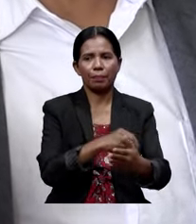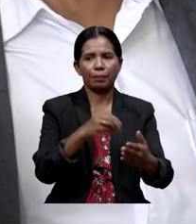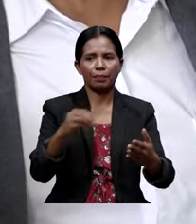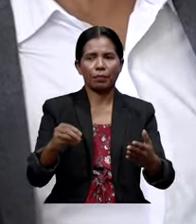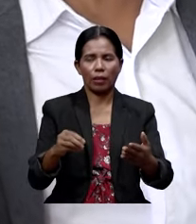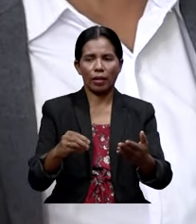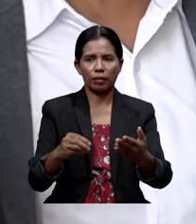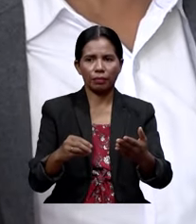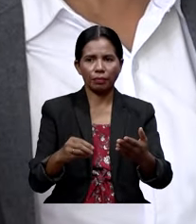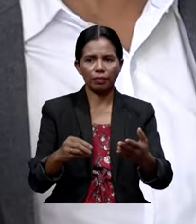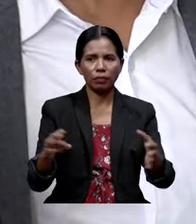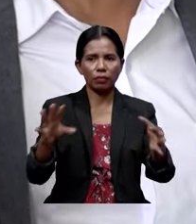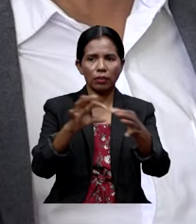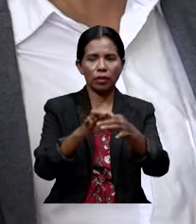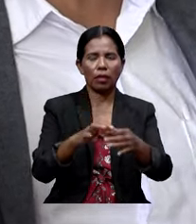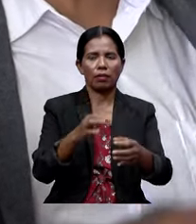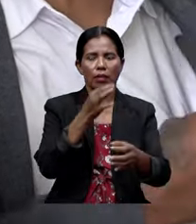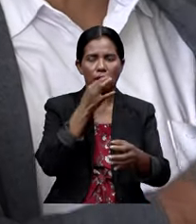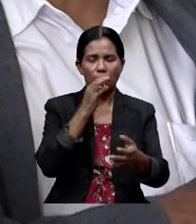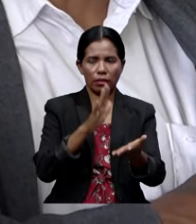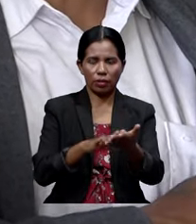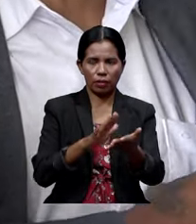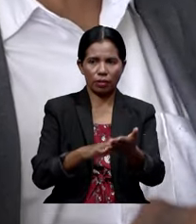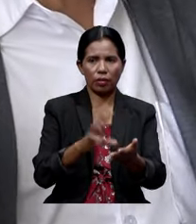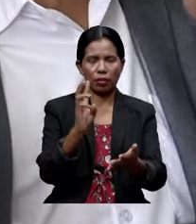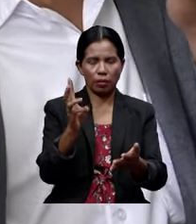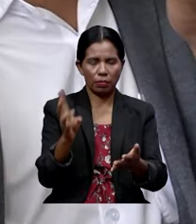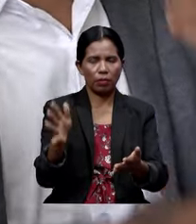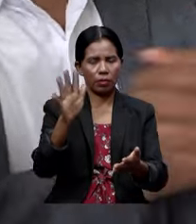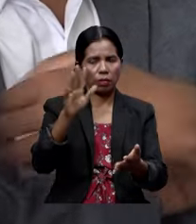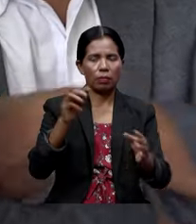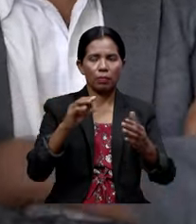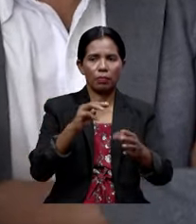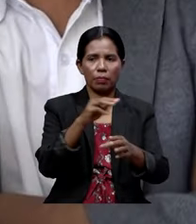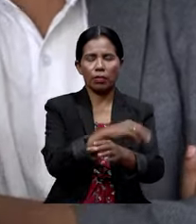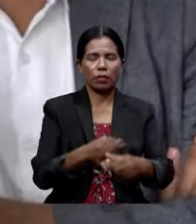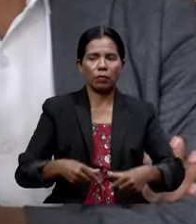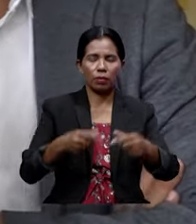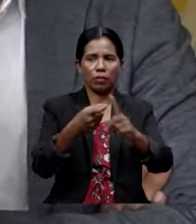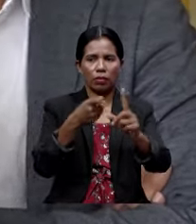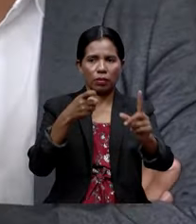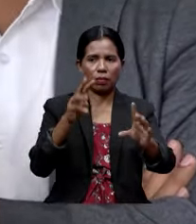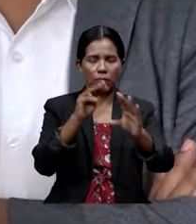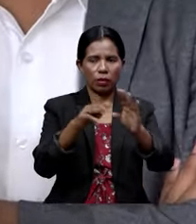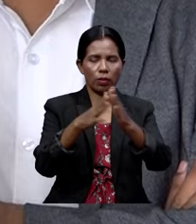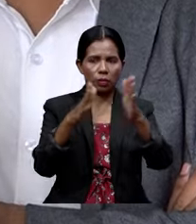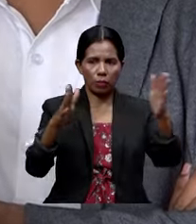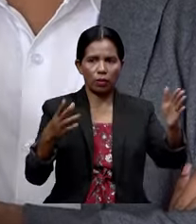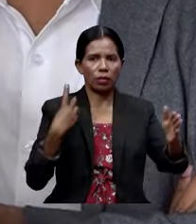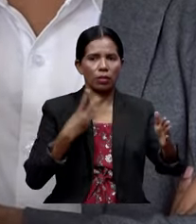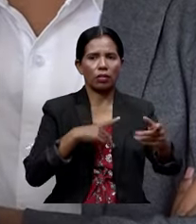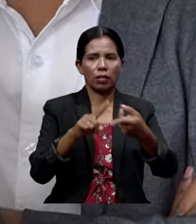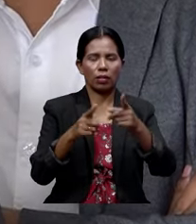é guideline ba merenda escolar e 75% né tem que oferecer esse produto local. Le mercado bo tira ba e tem